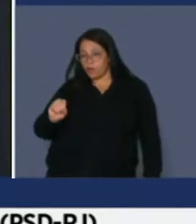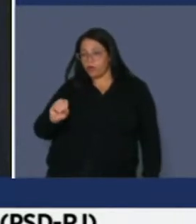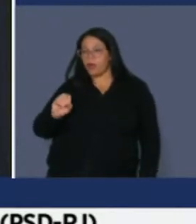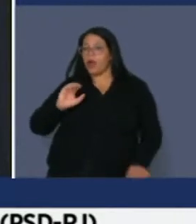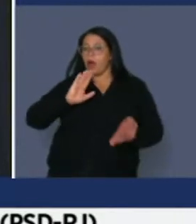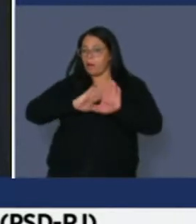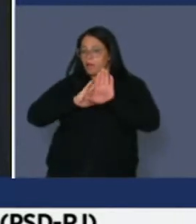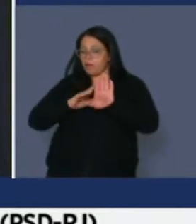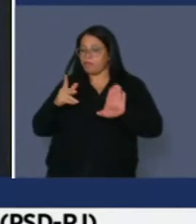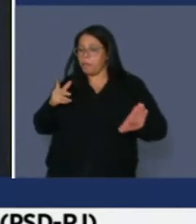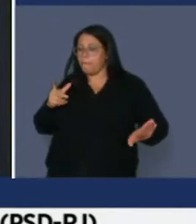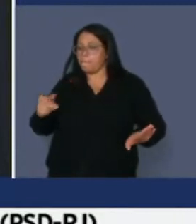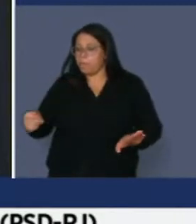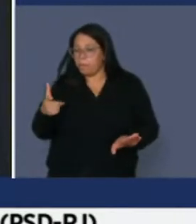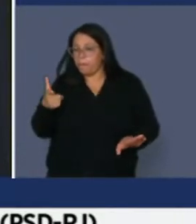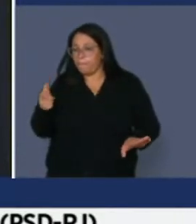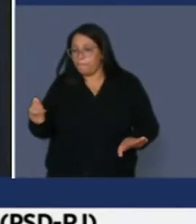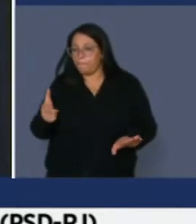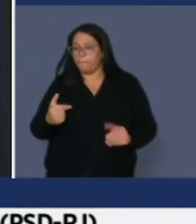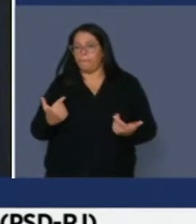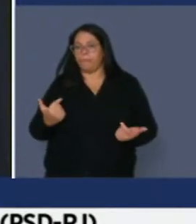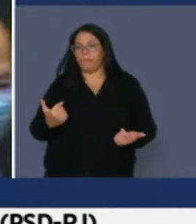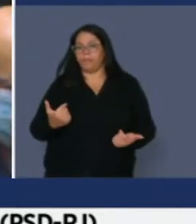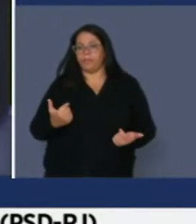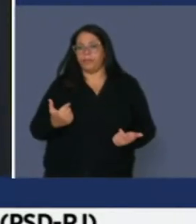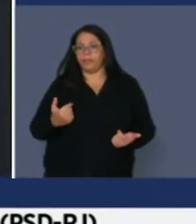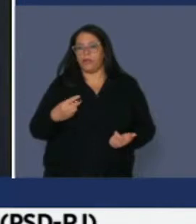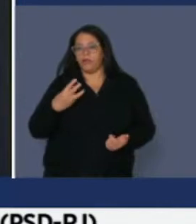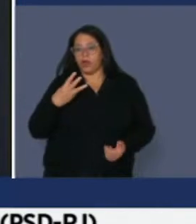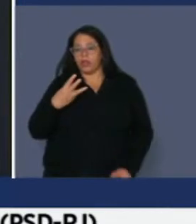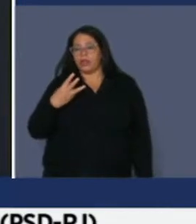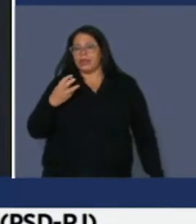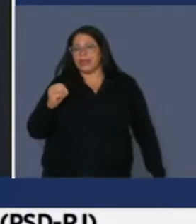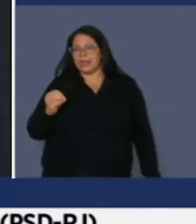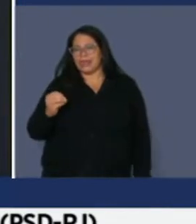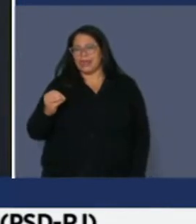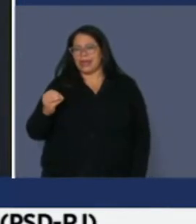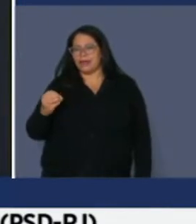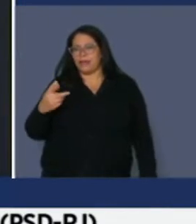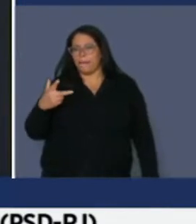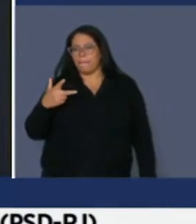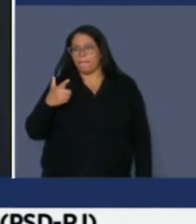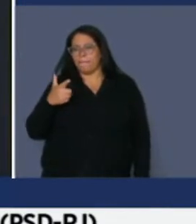o efetuou. Foram 30 perfurações,